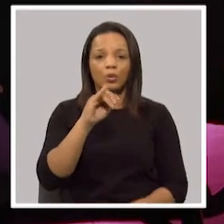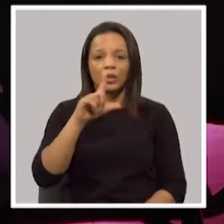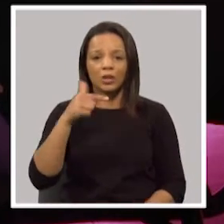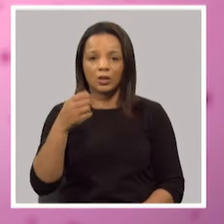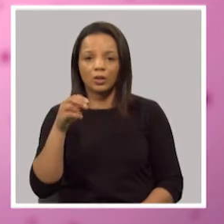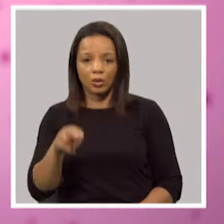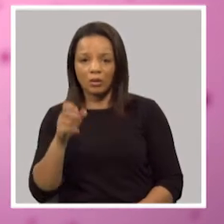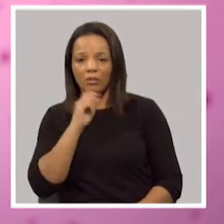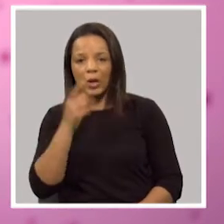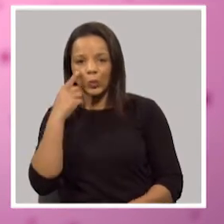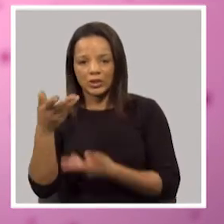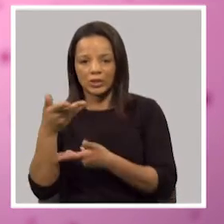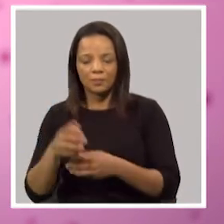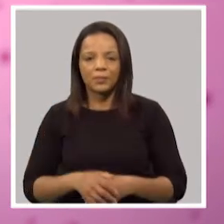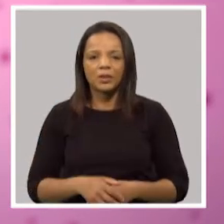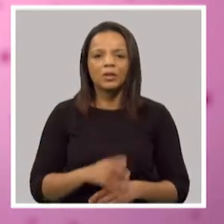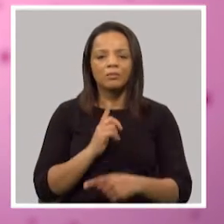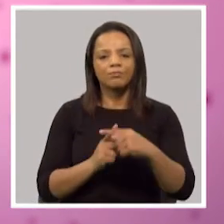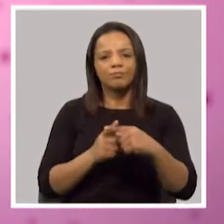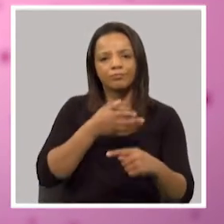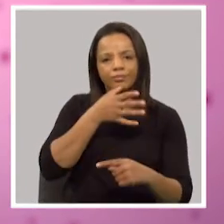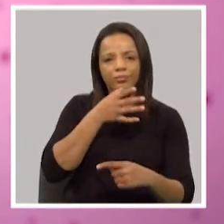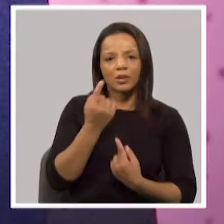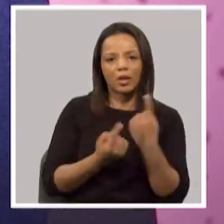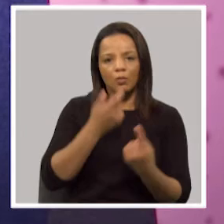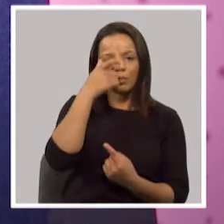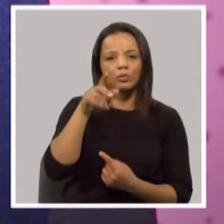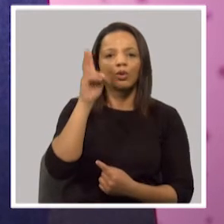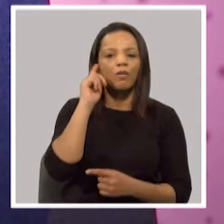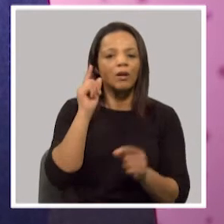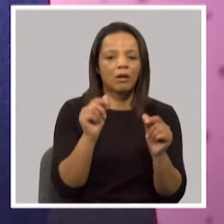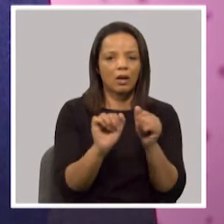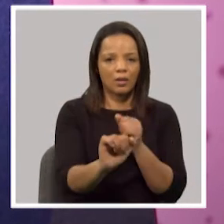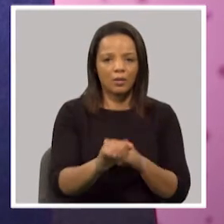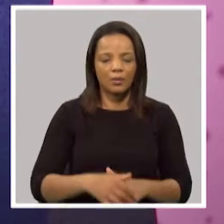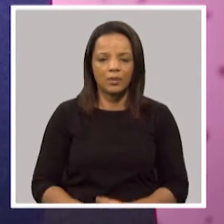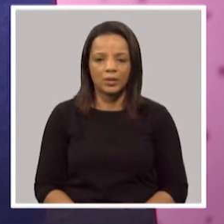nos conhecemos. Qual é que foi o melhor elogio que já recebeste de algum ouvinte?